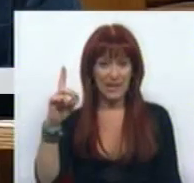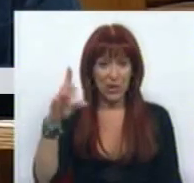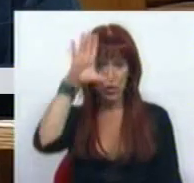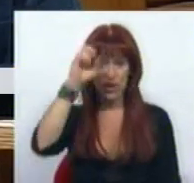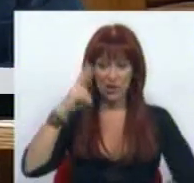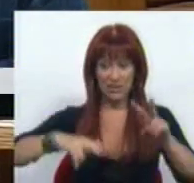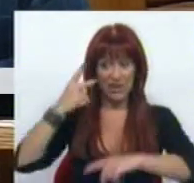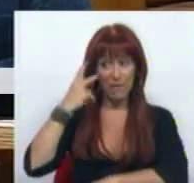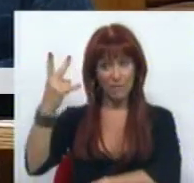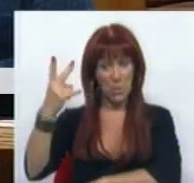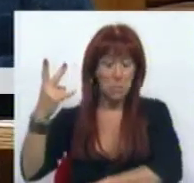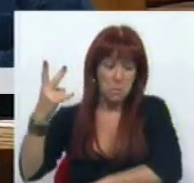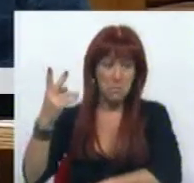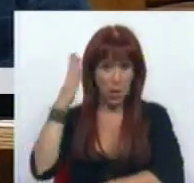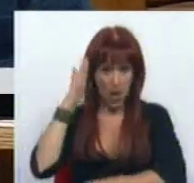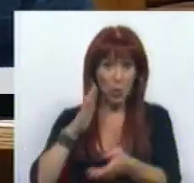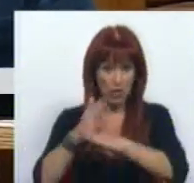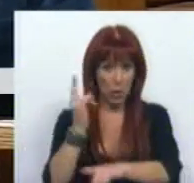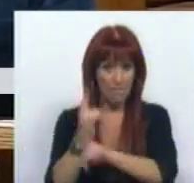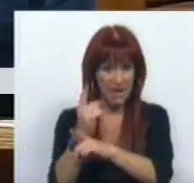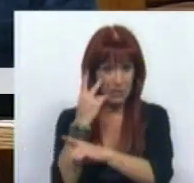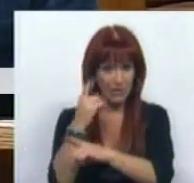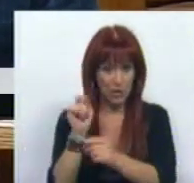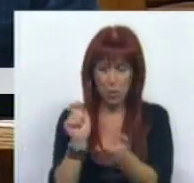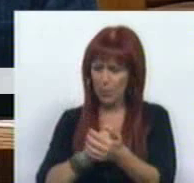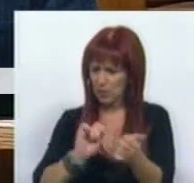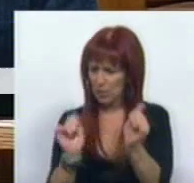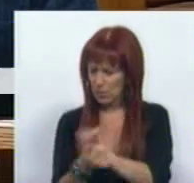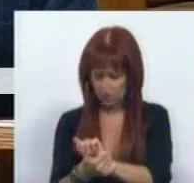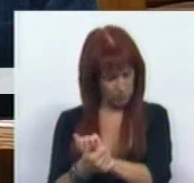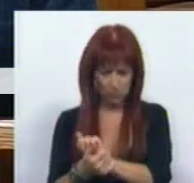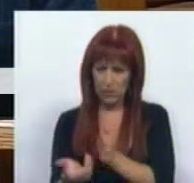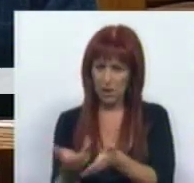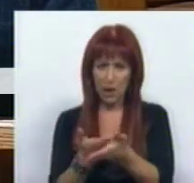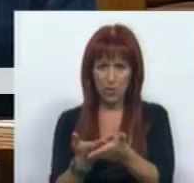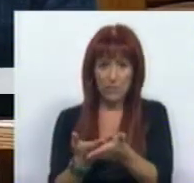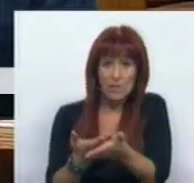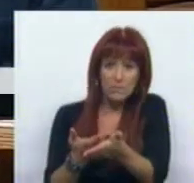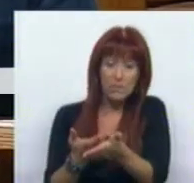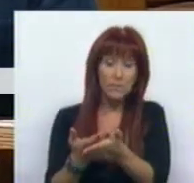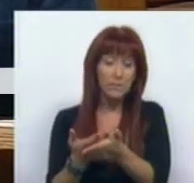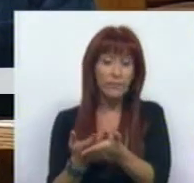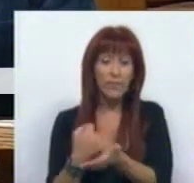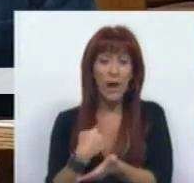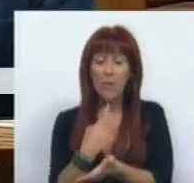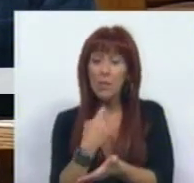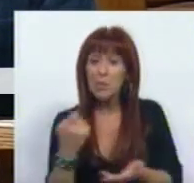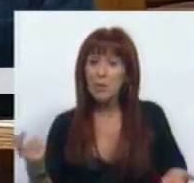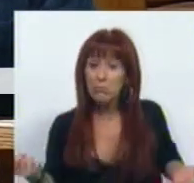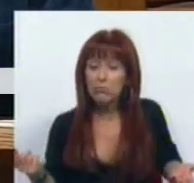Finanças viu, e pelos vistos continua a ver, o ponto de viragem na nossa economia. É caso para